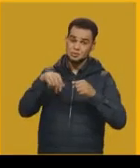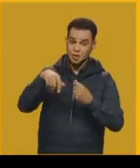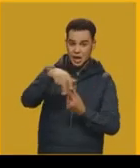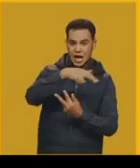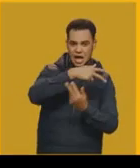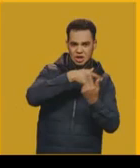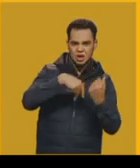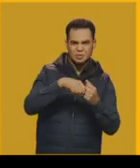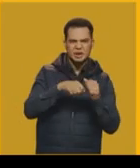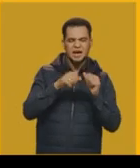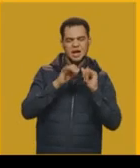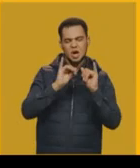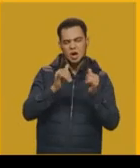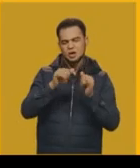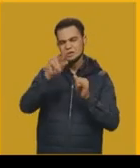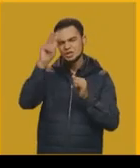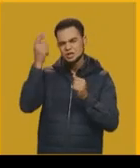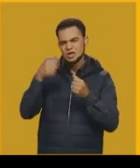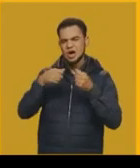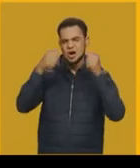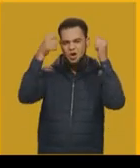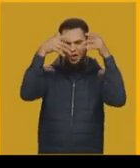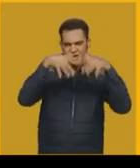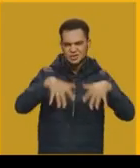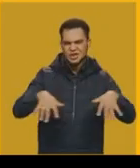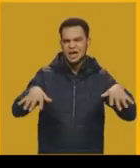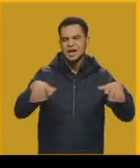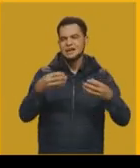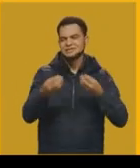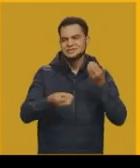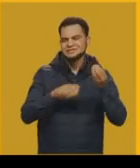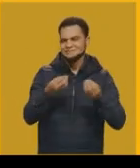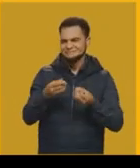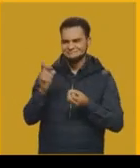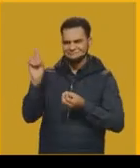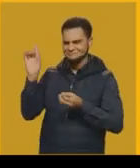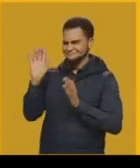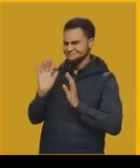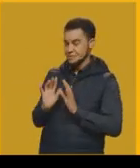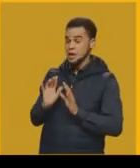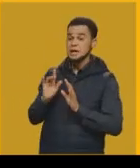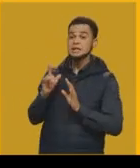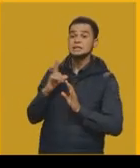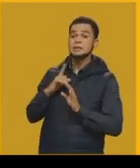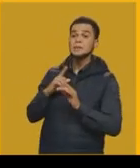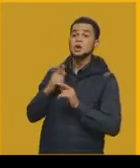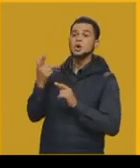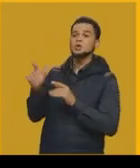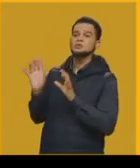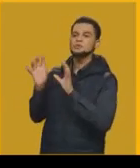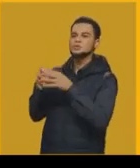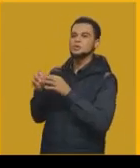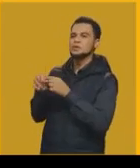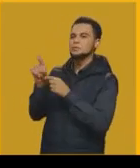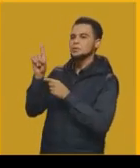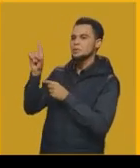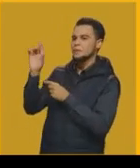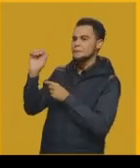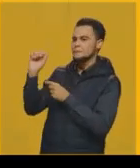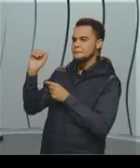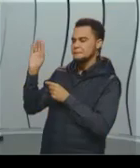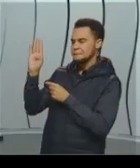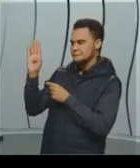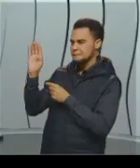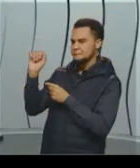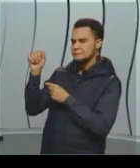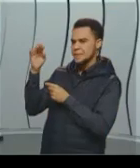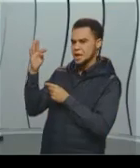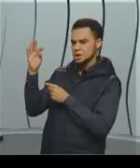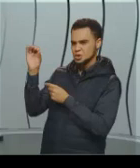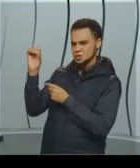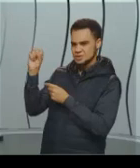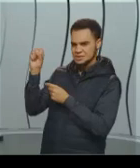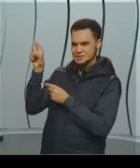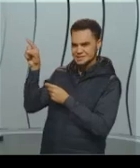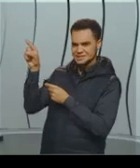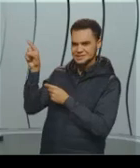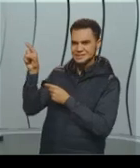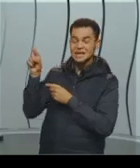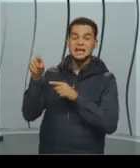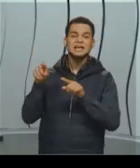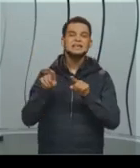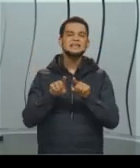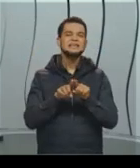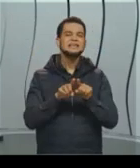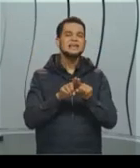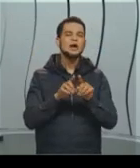África, que tem uma cultura que vai se misturar à cultura dos nativos e dos portugueses. A gente tem um grande número vindo da Angola, né? E algumas